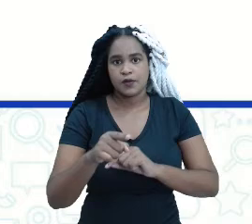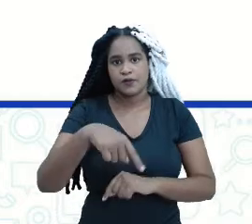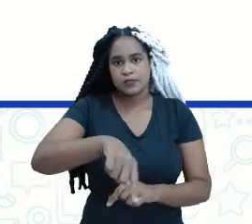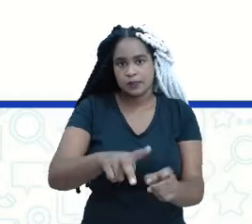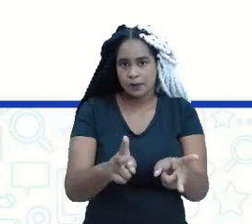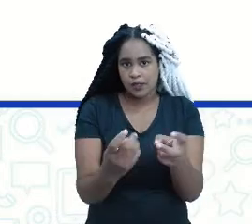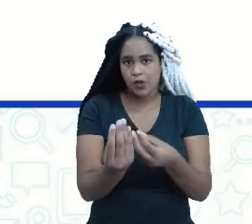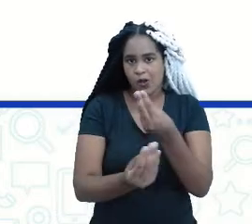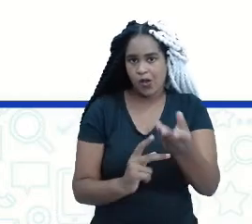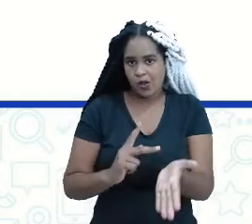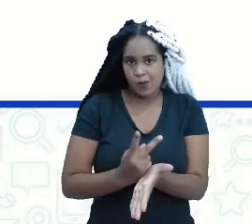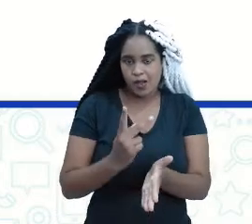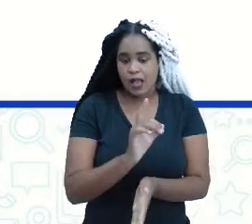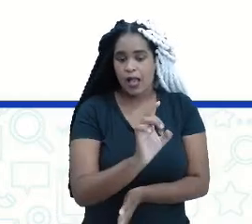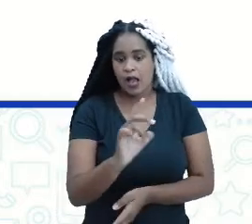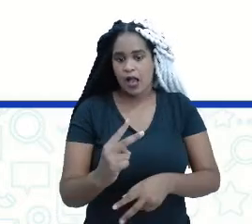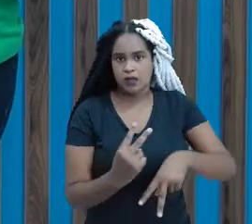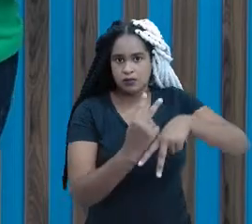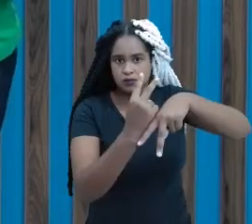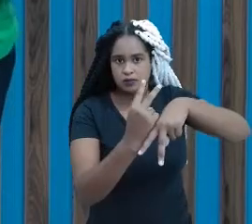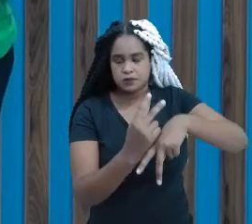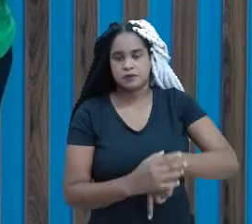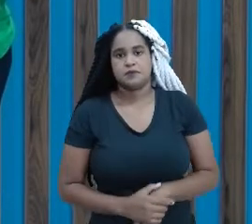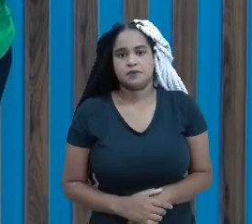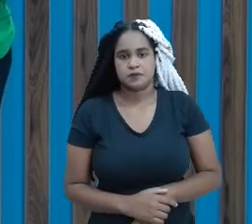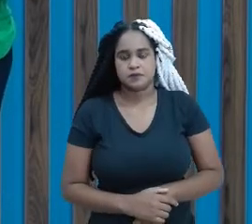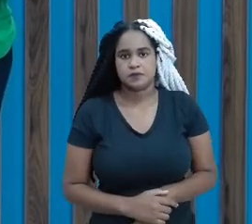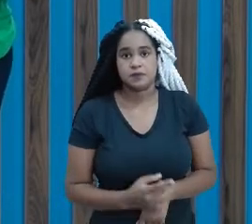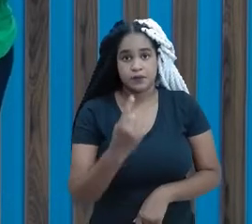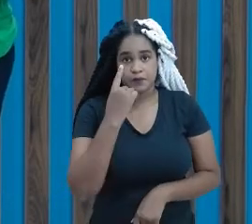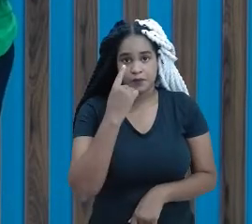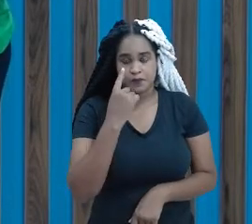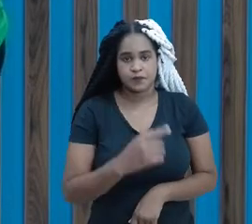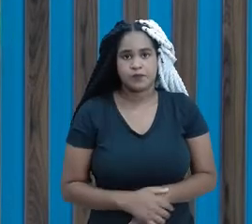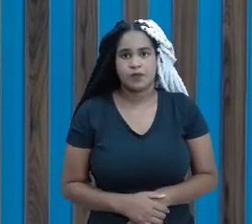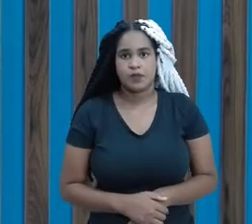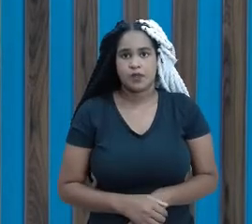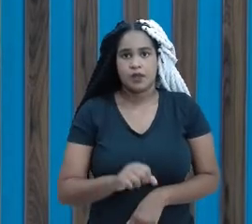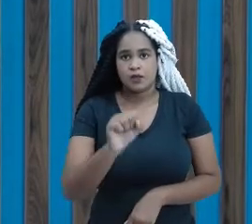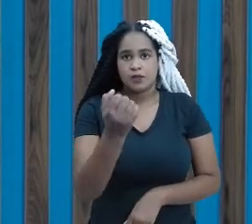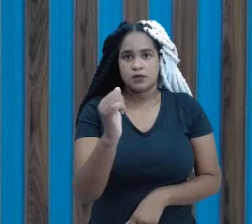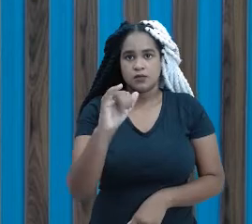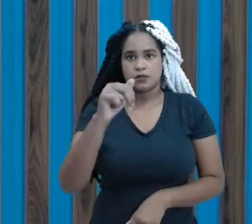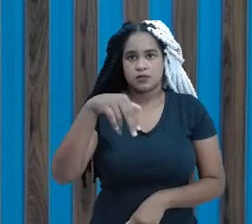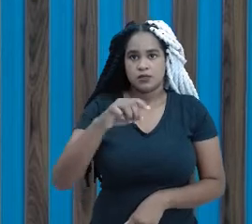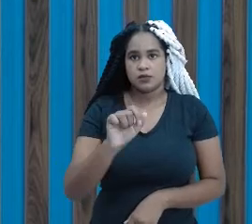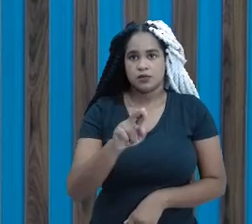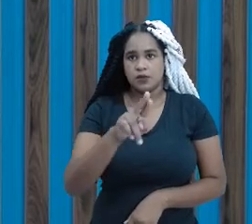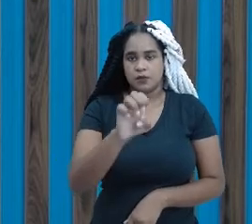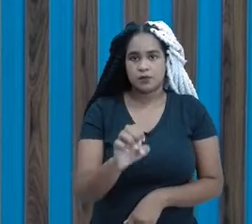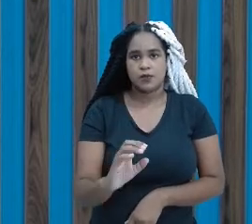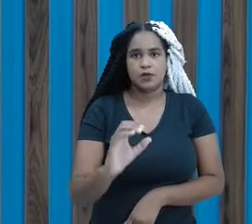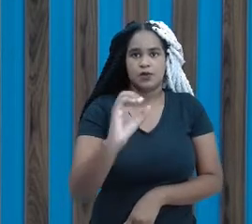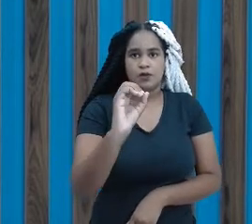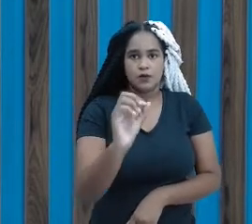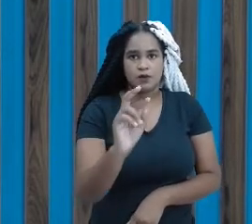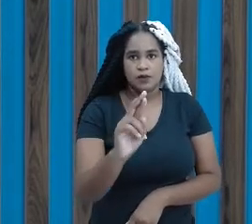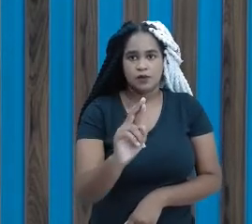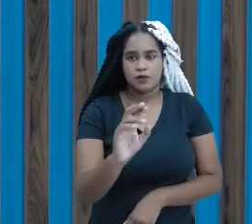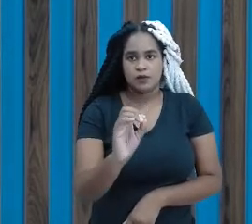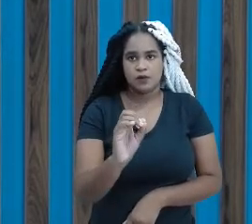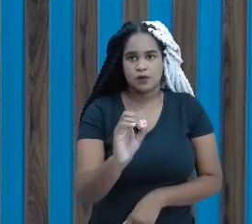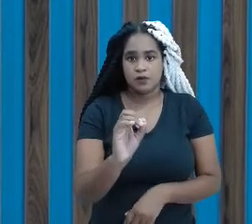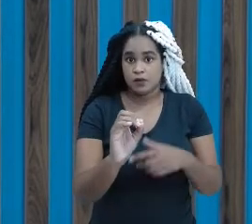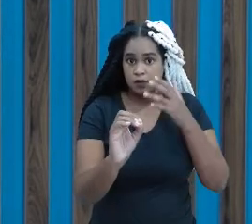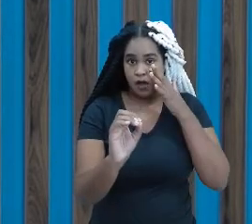que é que acontece, né, em cada cromossomo, né? Então, assim, na síndrome, olha o nome dessa síndrome aí, presta atenção, ó. Presta